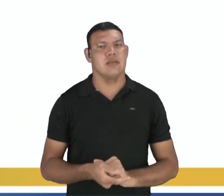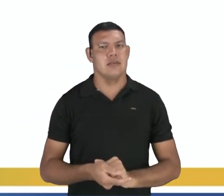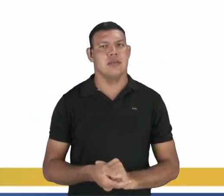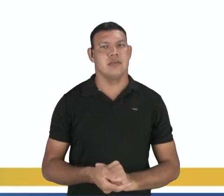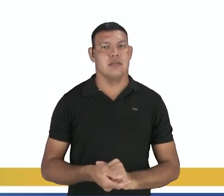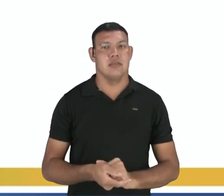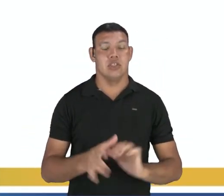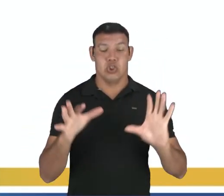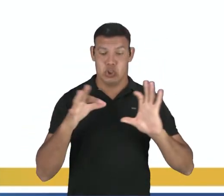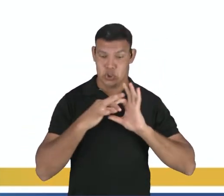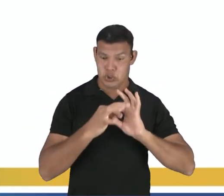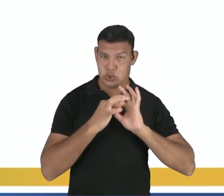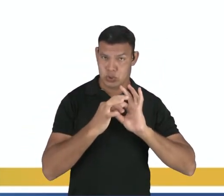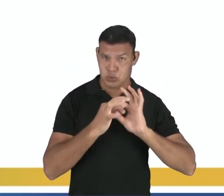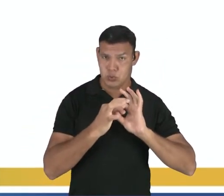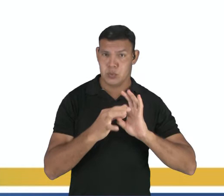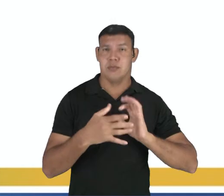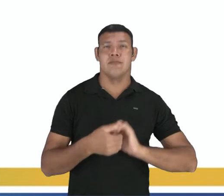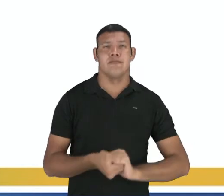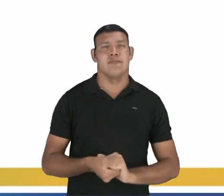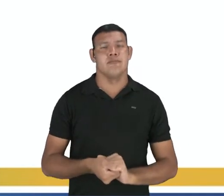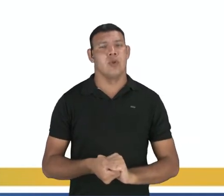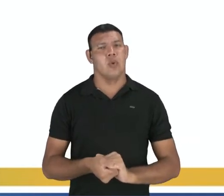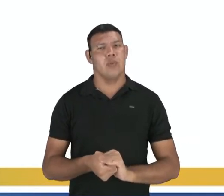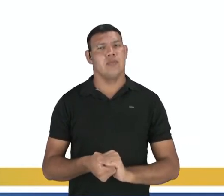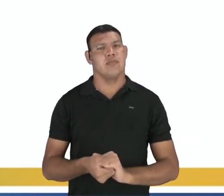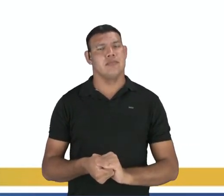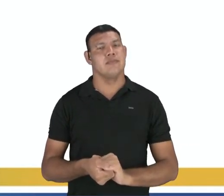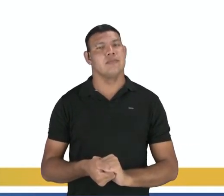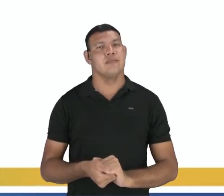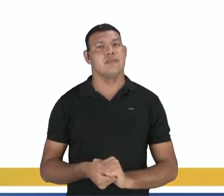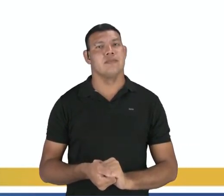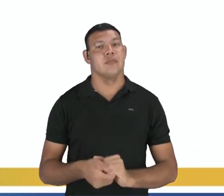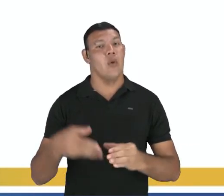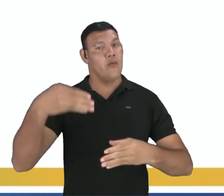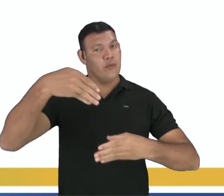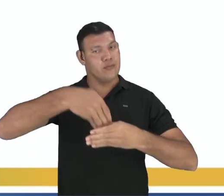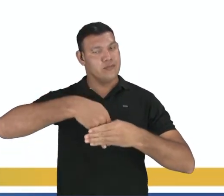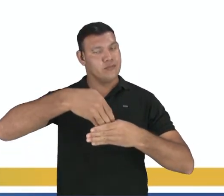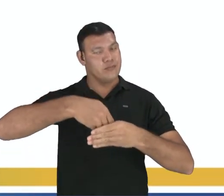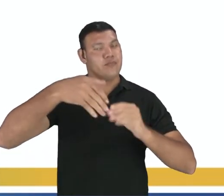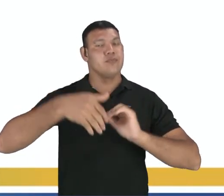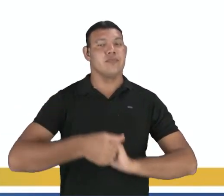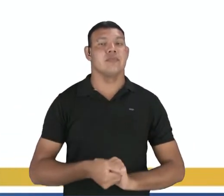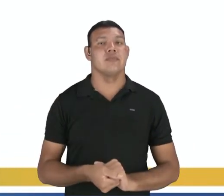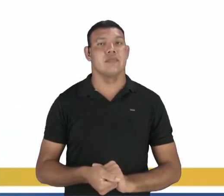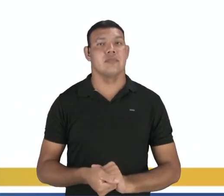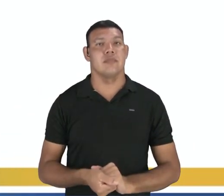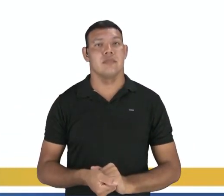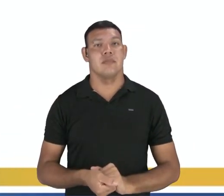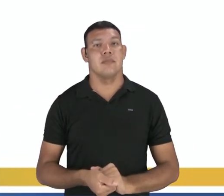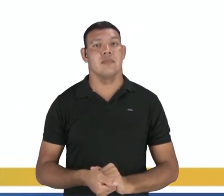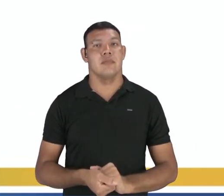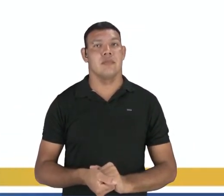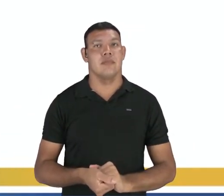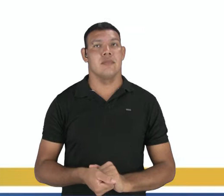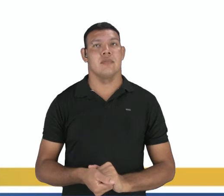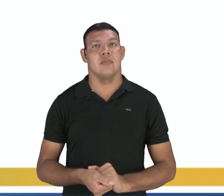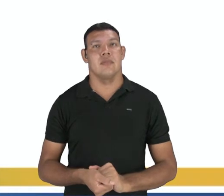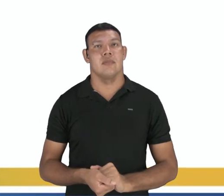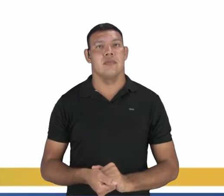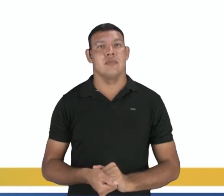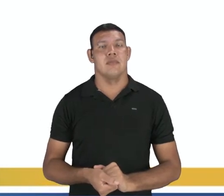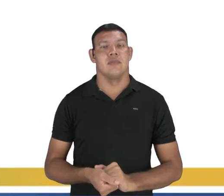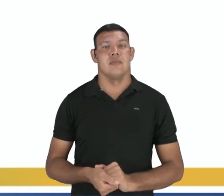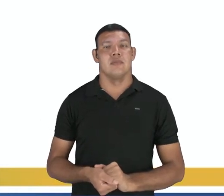atrelado aí, né? A gente se remete muito, então, aí ao voto, né? o voto ele vem representando de fato